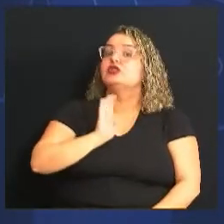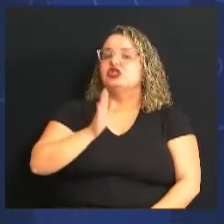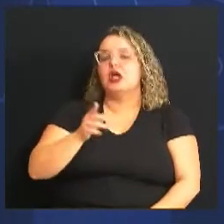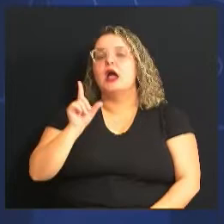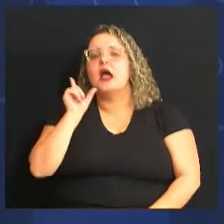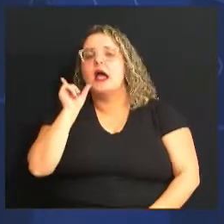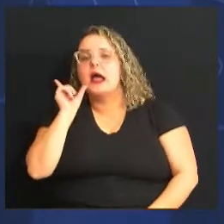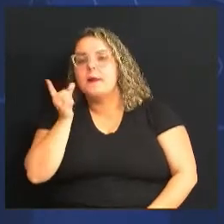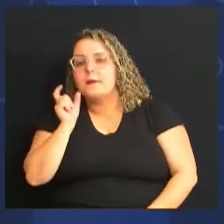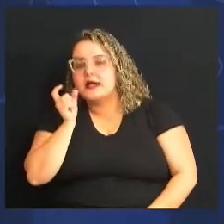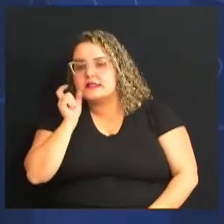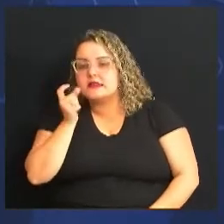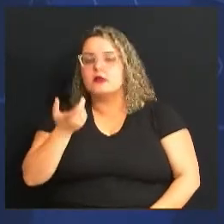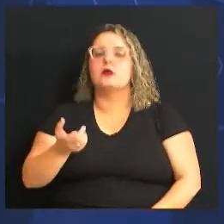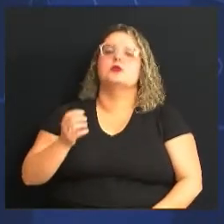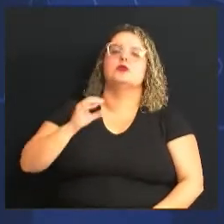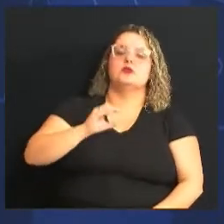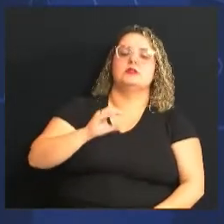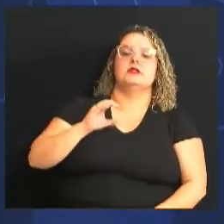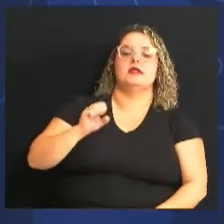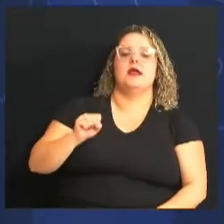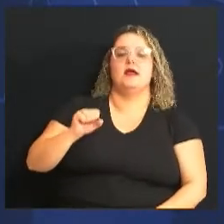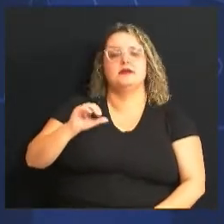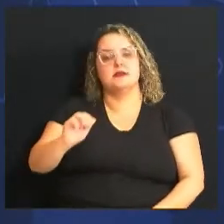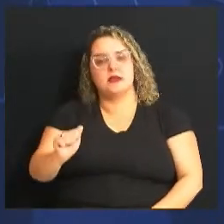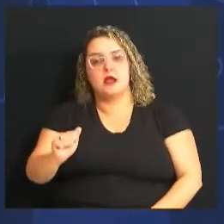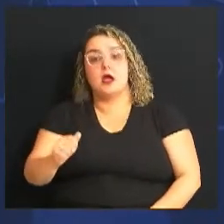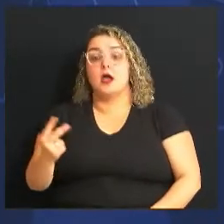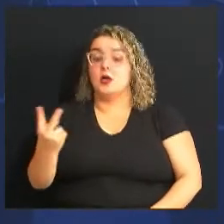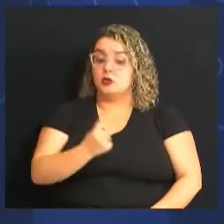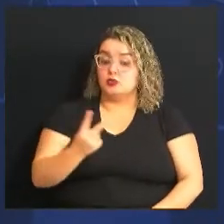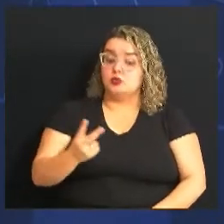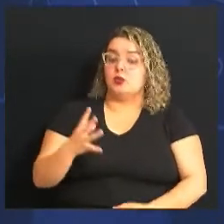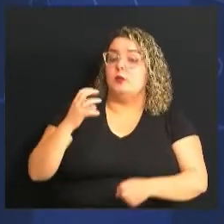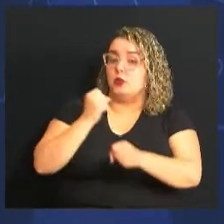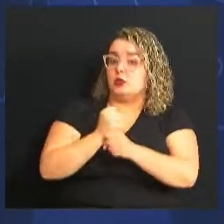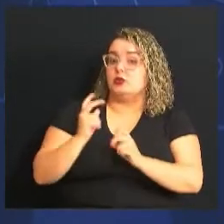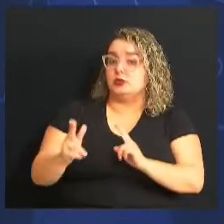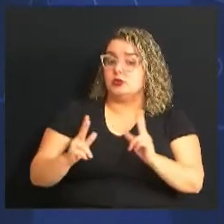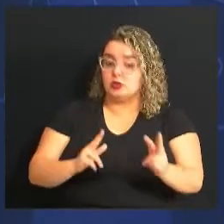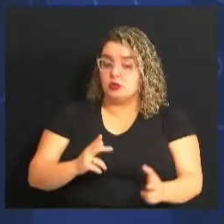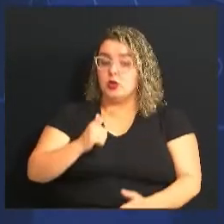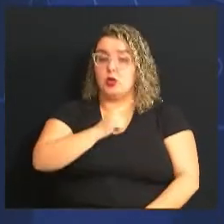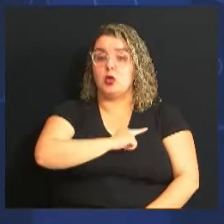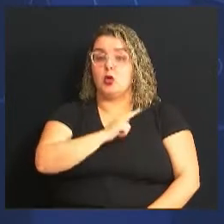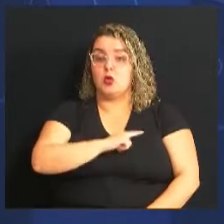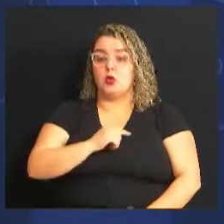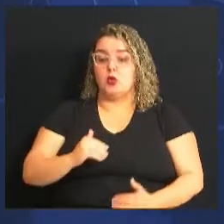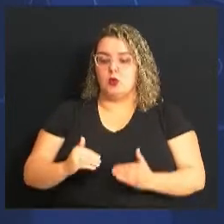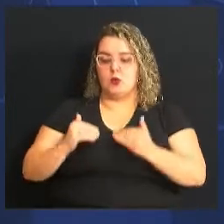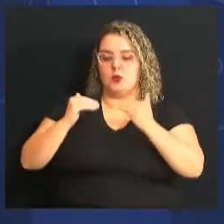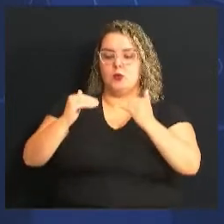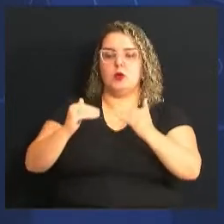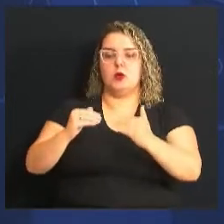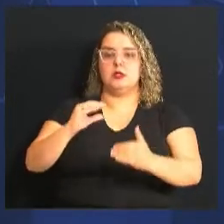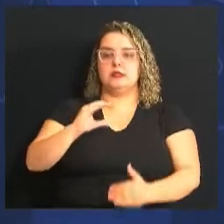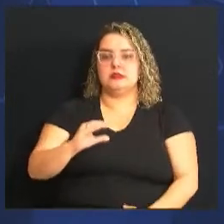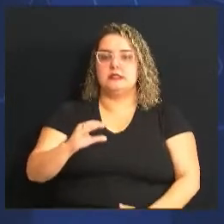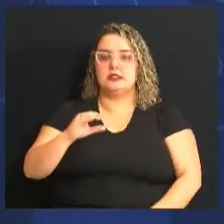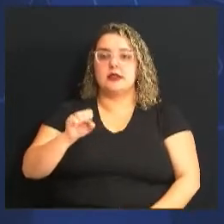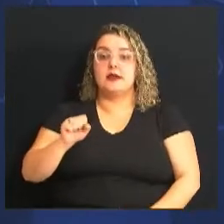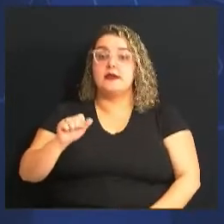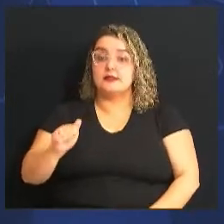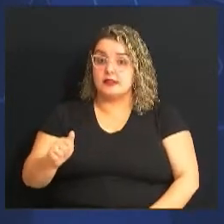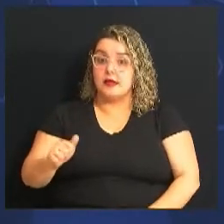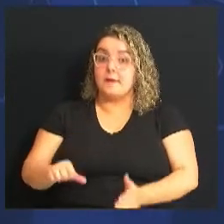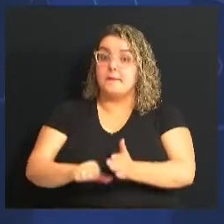enfrentar a equipe do CSA, as duas equipes com a mesma pontuação. Guarani fora da zona de rebaixamento e o CSA primeira